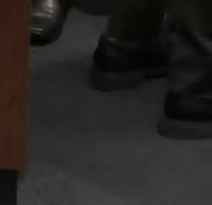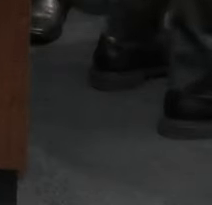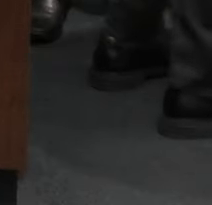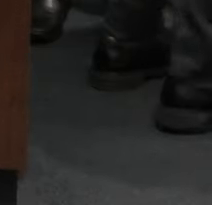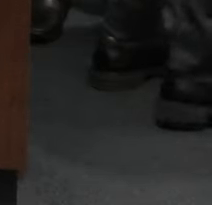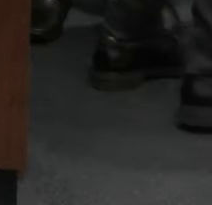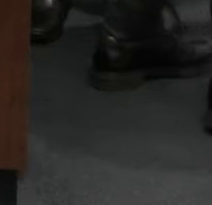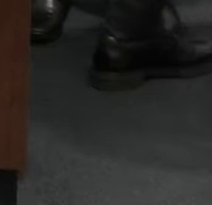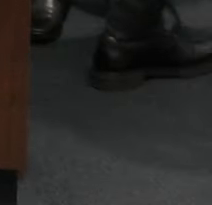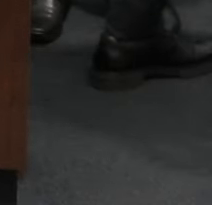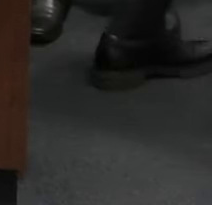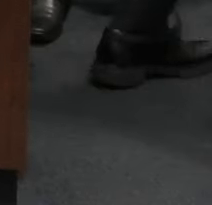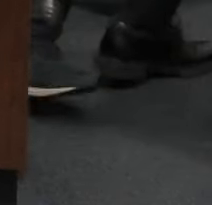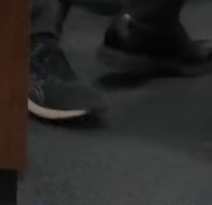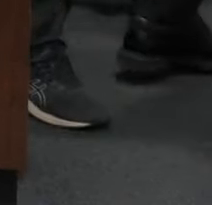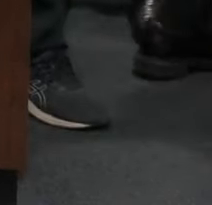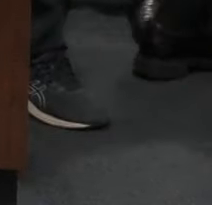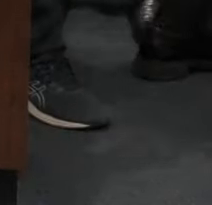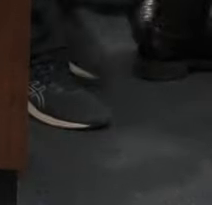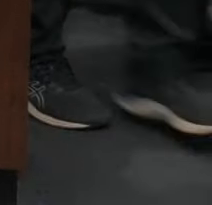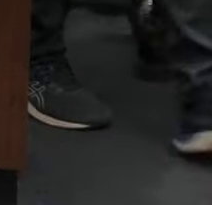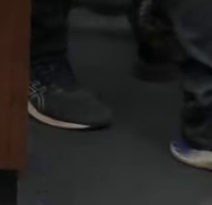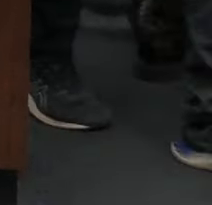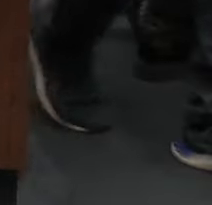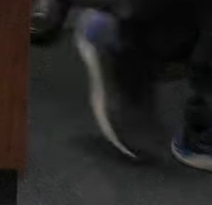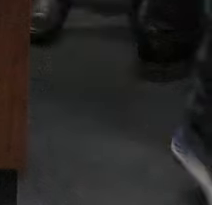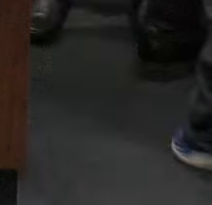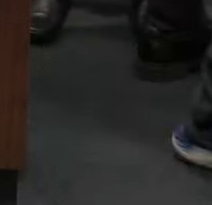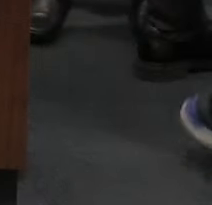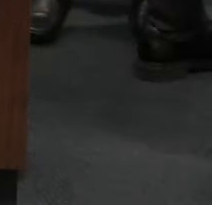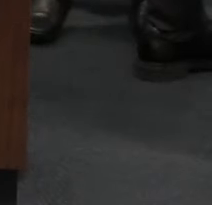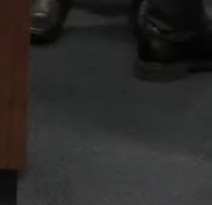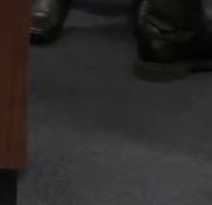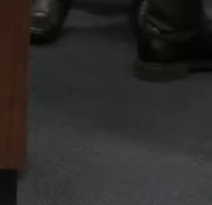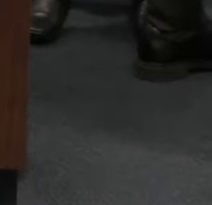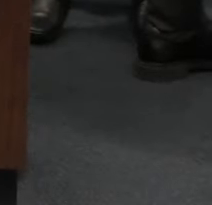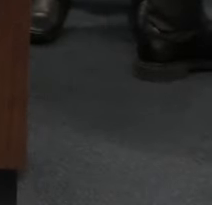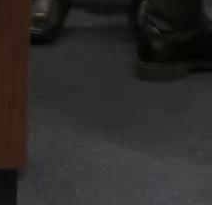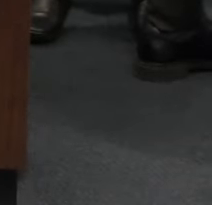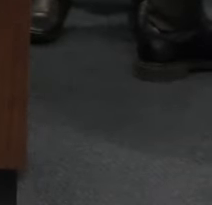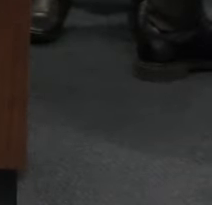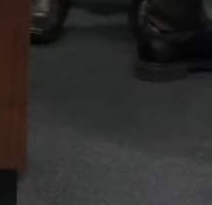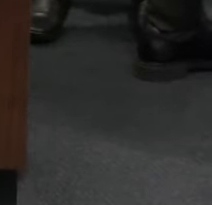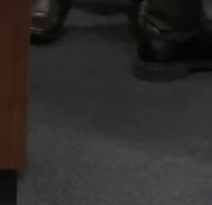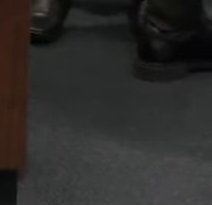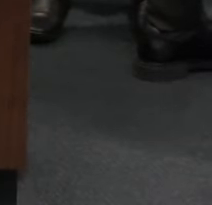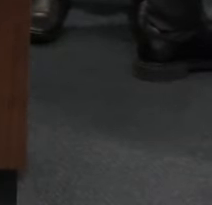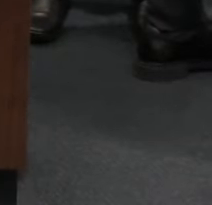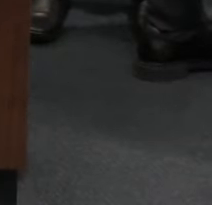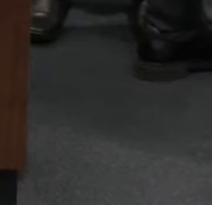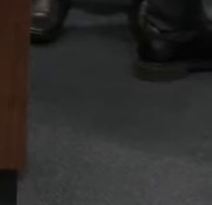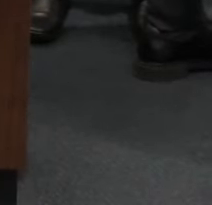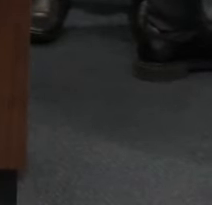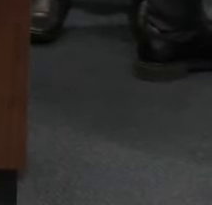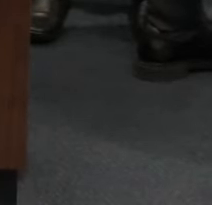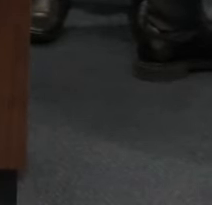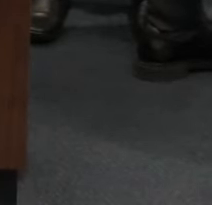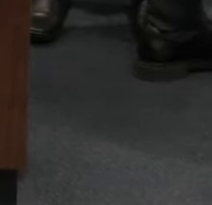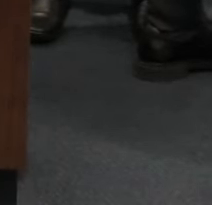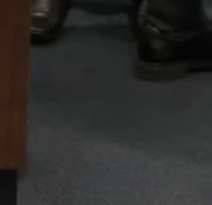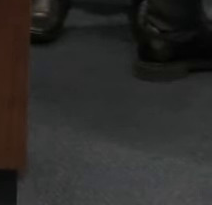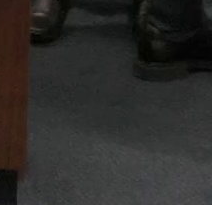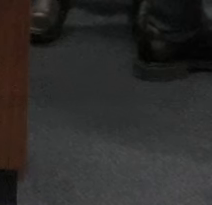essa não foi, e que foi sancionada também pelo governador Cláudio